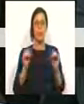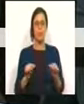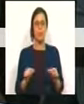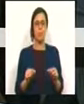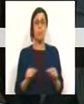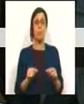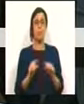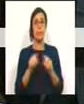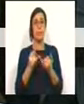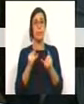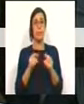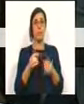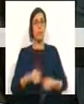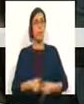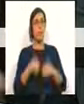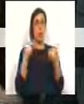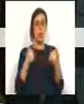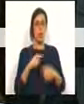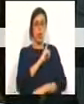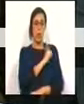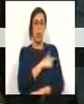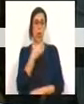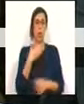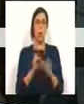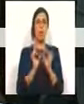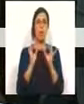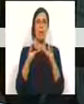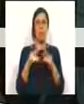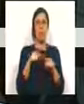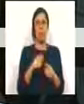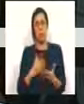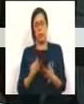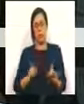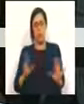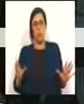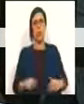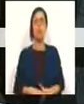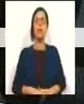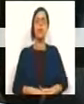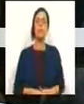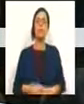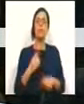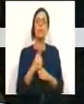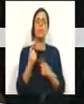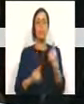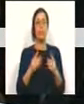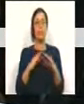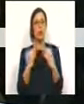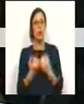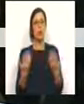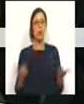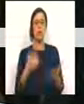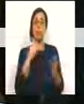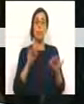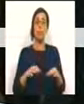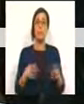dita esta melhoria das competências digitais e não só também algumas sociais também